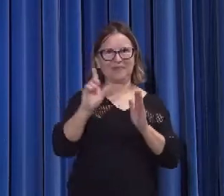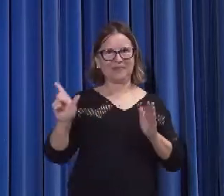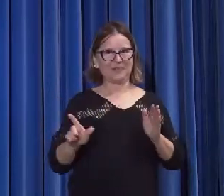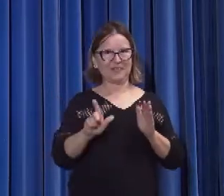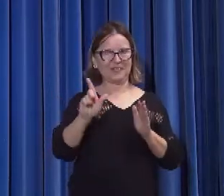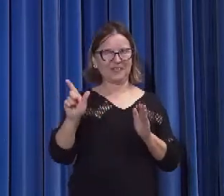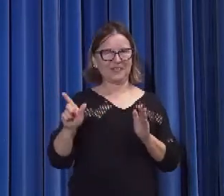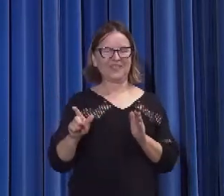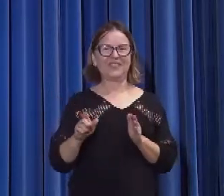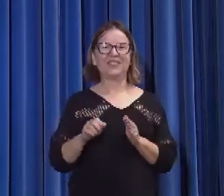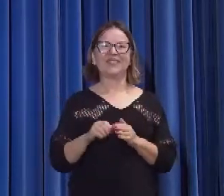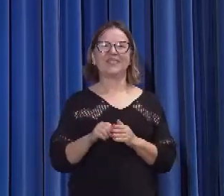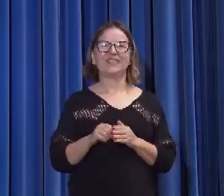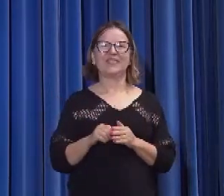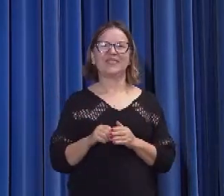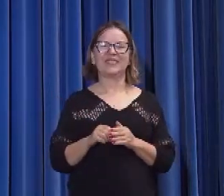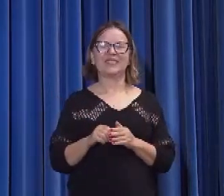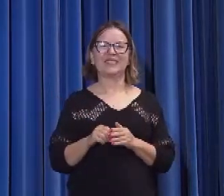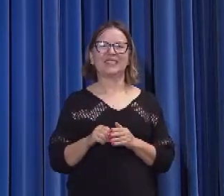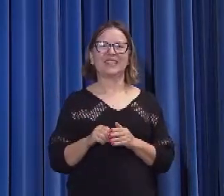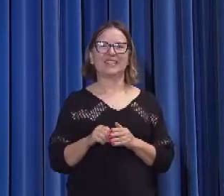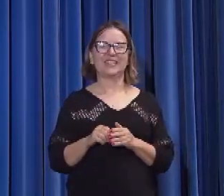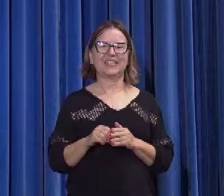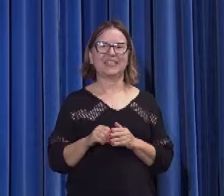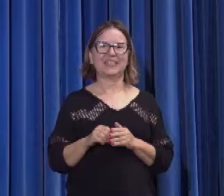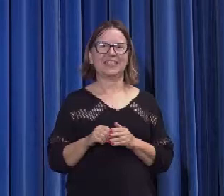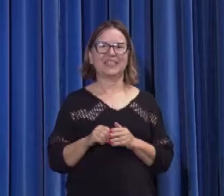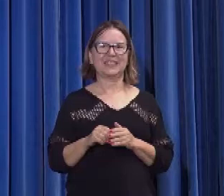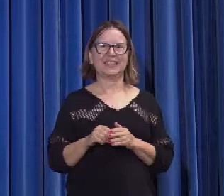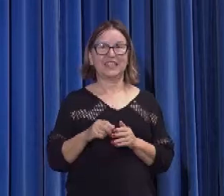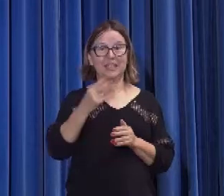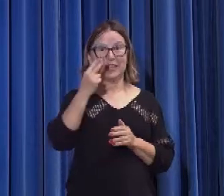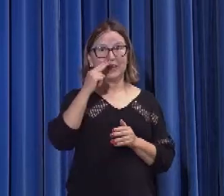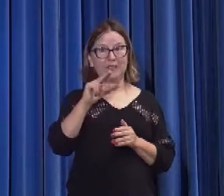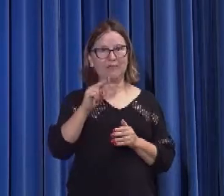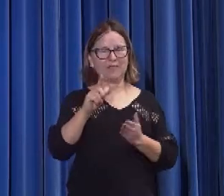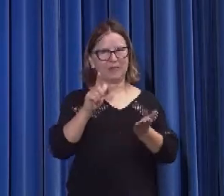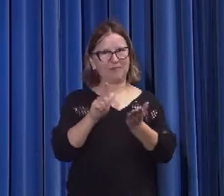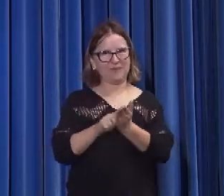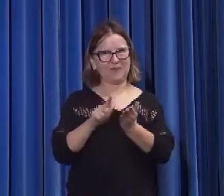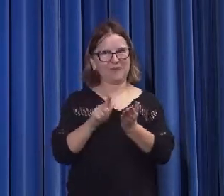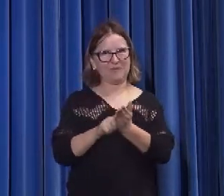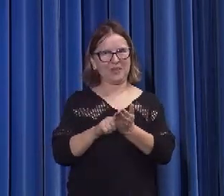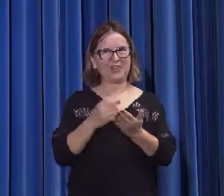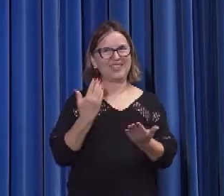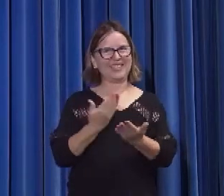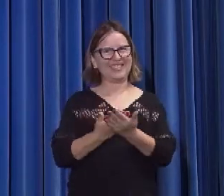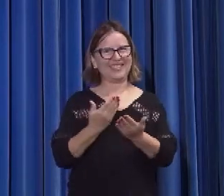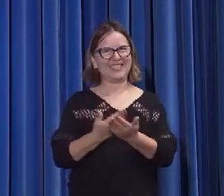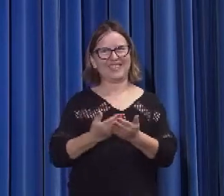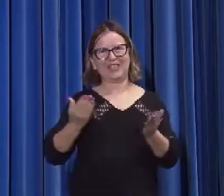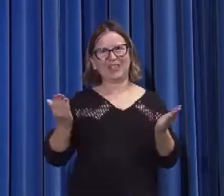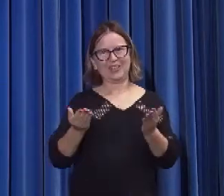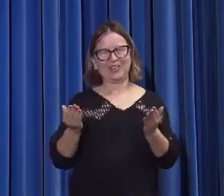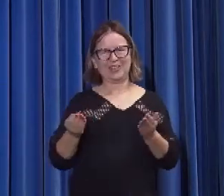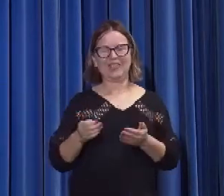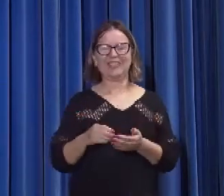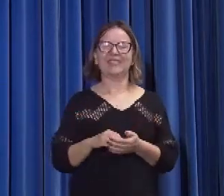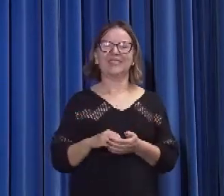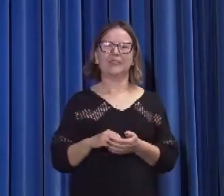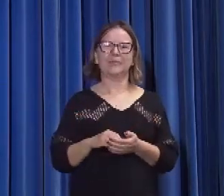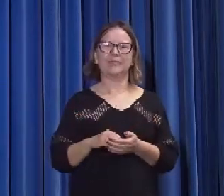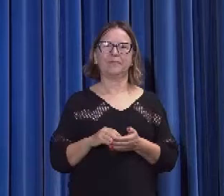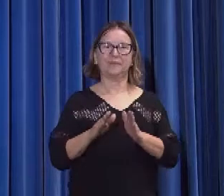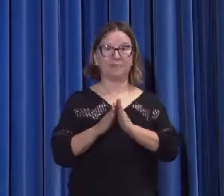Londrina e acessar o boletim, e você pode baixá-lo e acompanhar conosco.